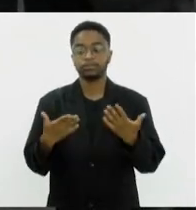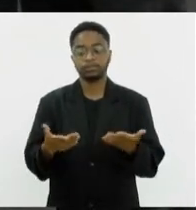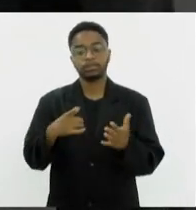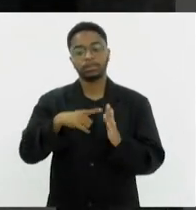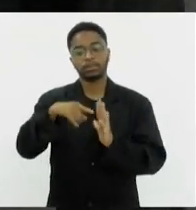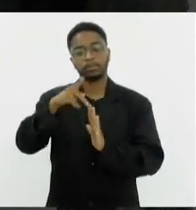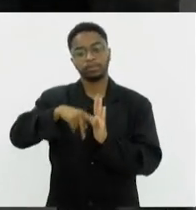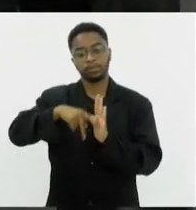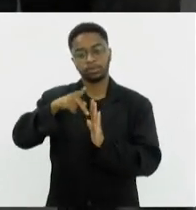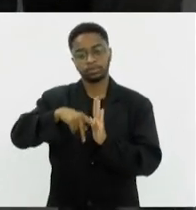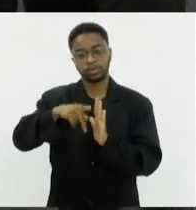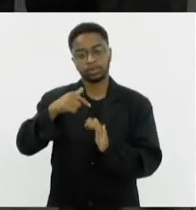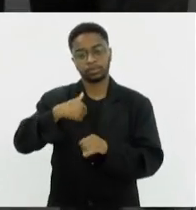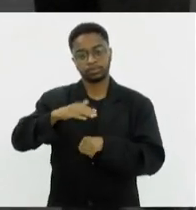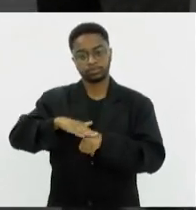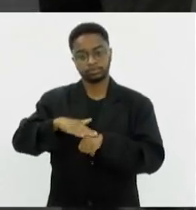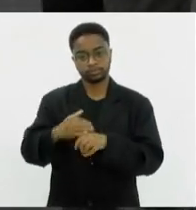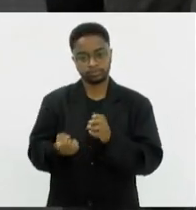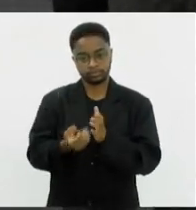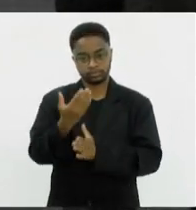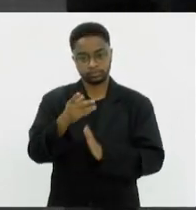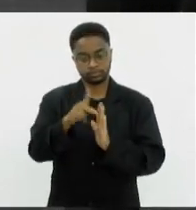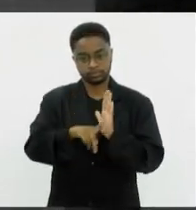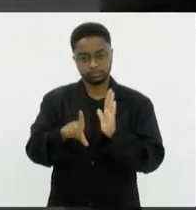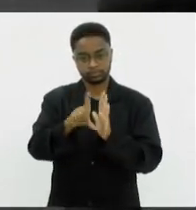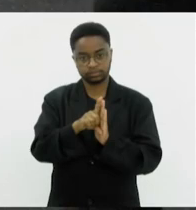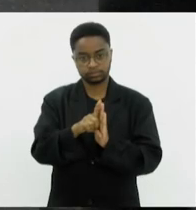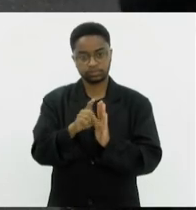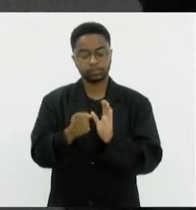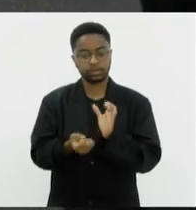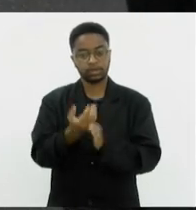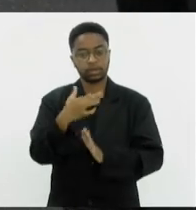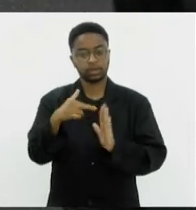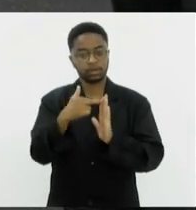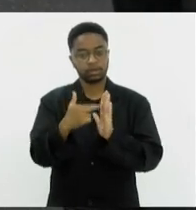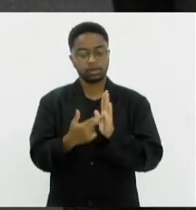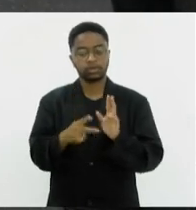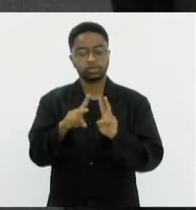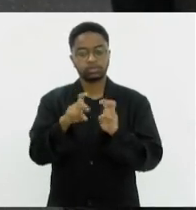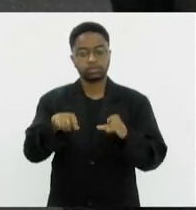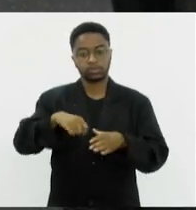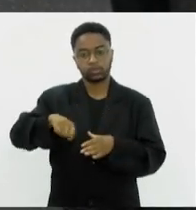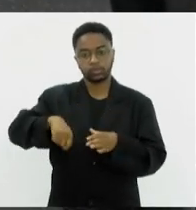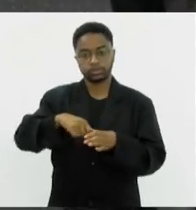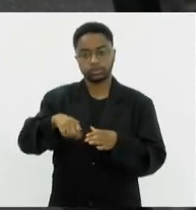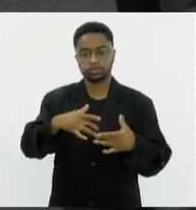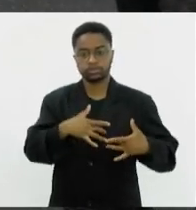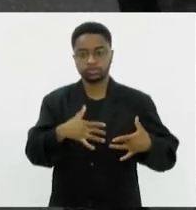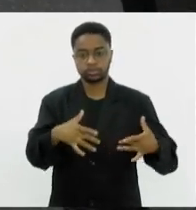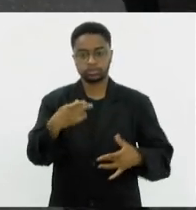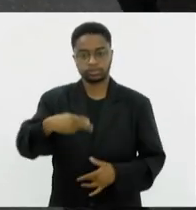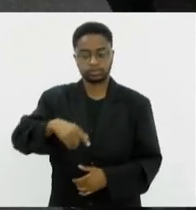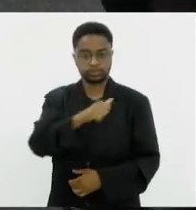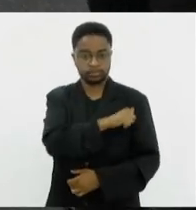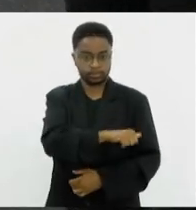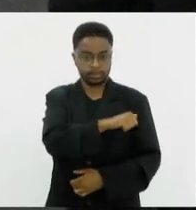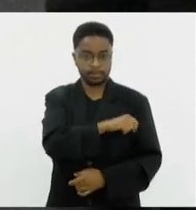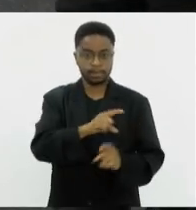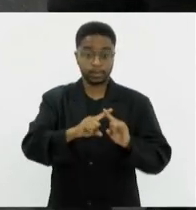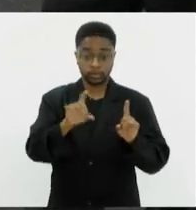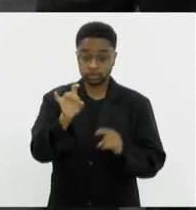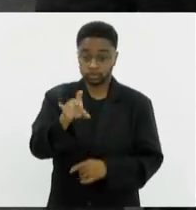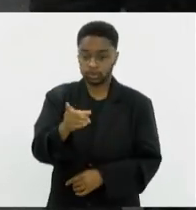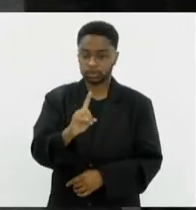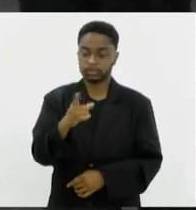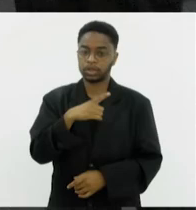projeto de minha autoria, um projeto de lei, que regulamenta as cozinhas solidárias no âmbito do estado do Rio de Janeiro, mas não só isso, também